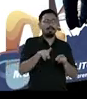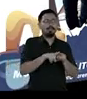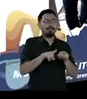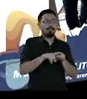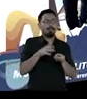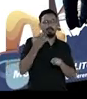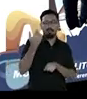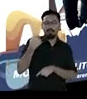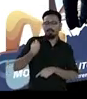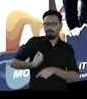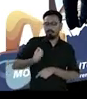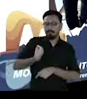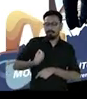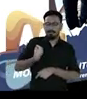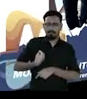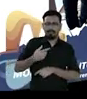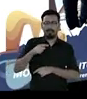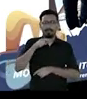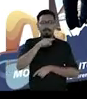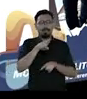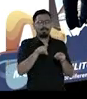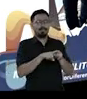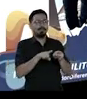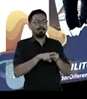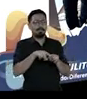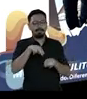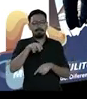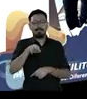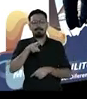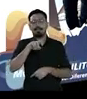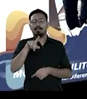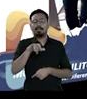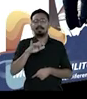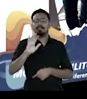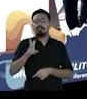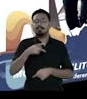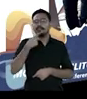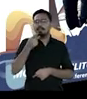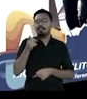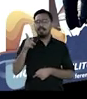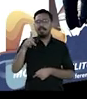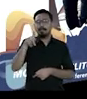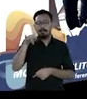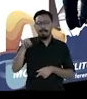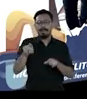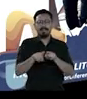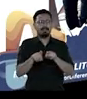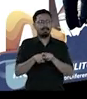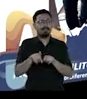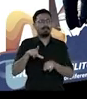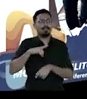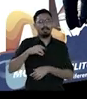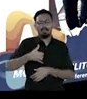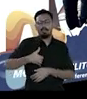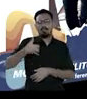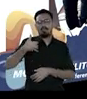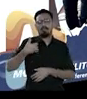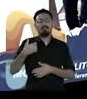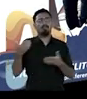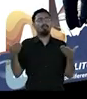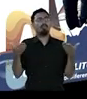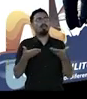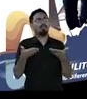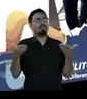também estava vivo, e o senhor Nares, a qual eu muitas das vezes chamei de pai. E eu tenho orgulho de